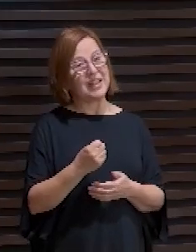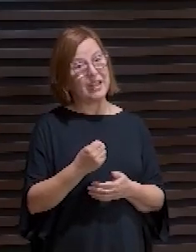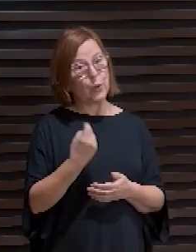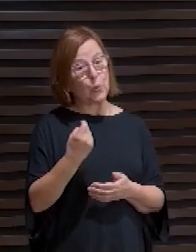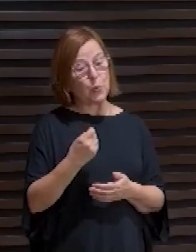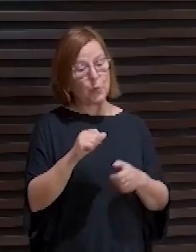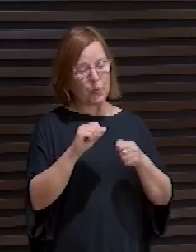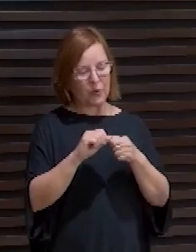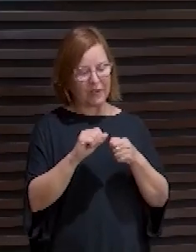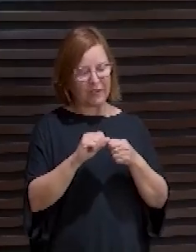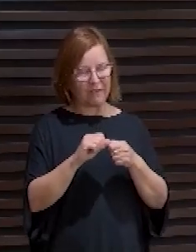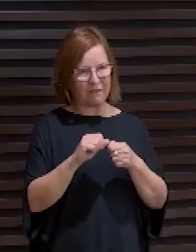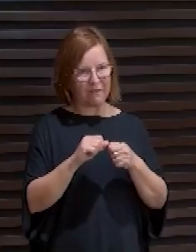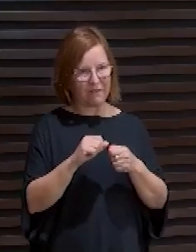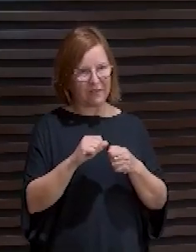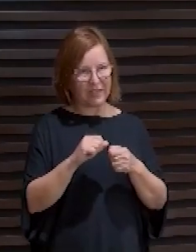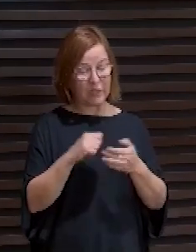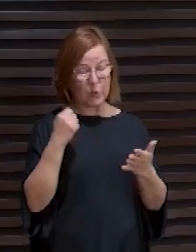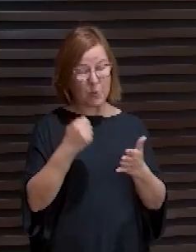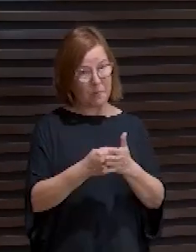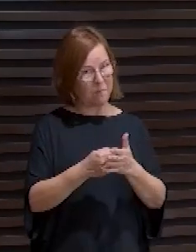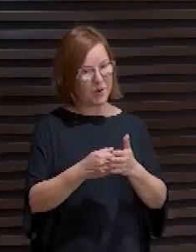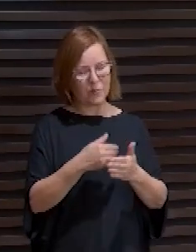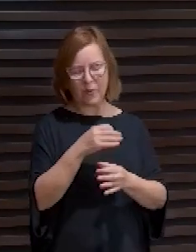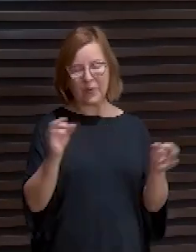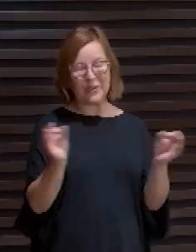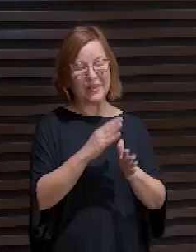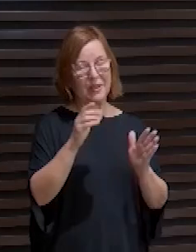Cristo. É por meio dele que nós podemos chegar diante do Pai.